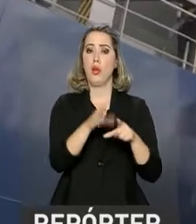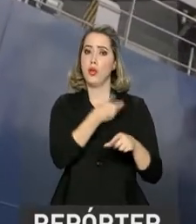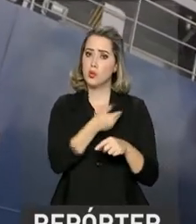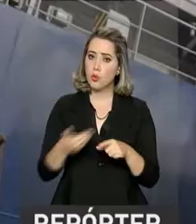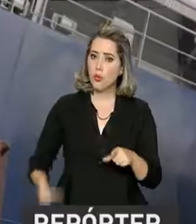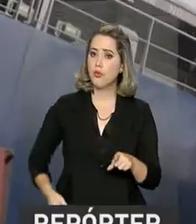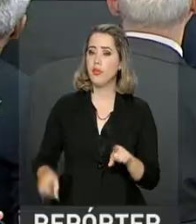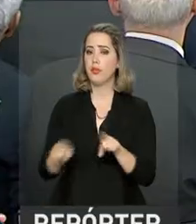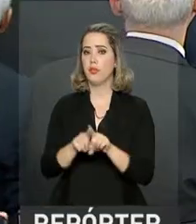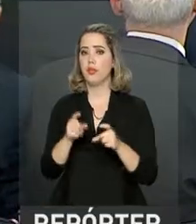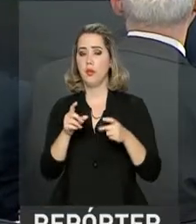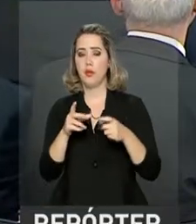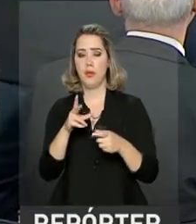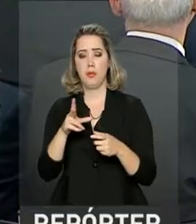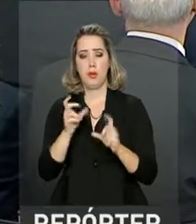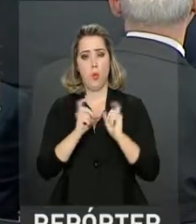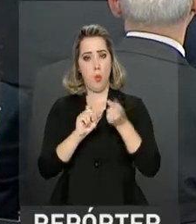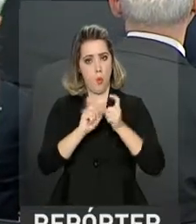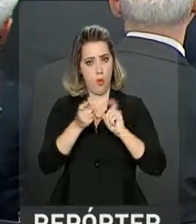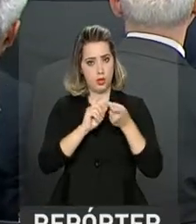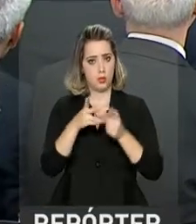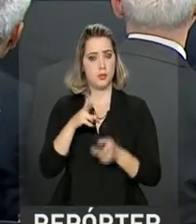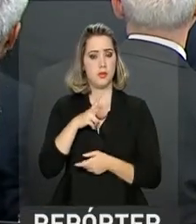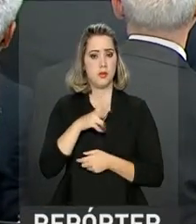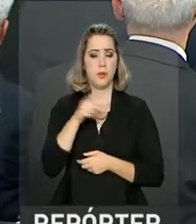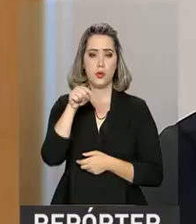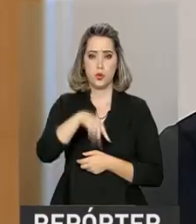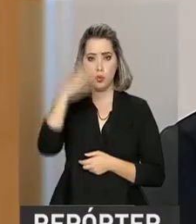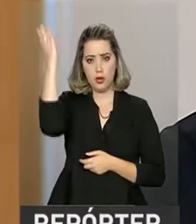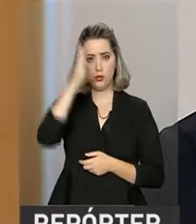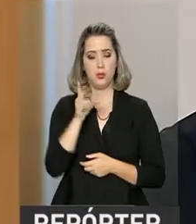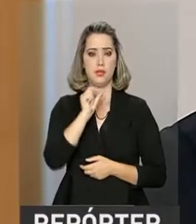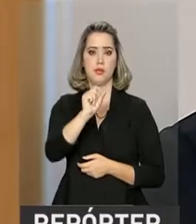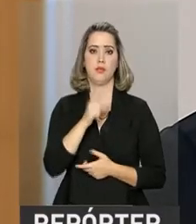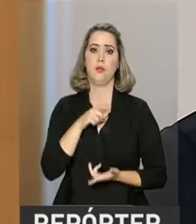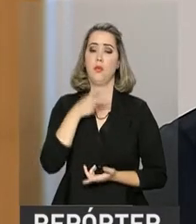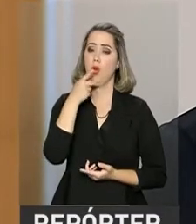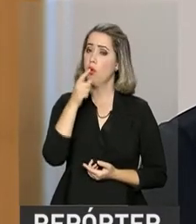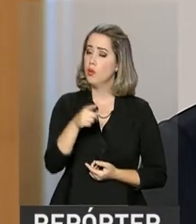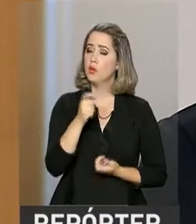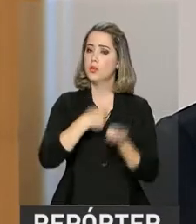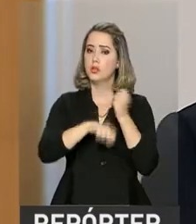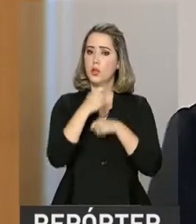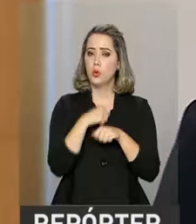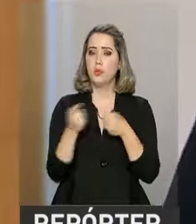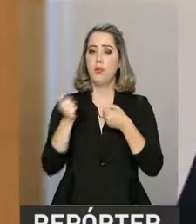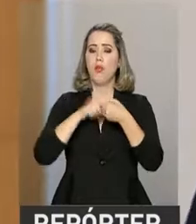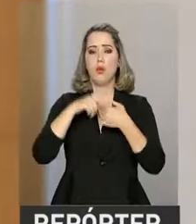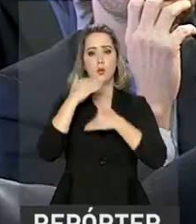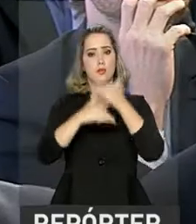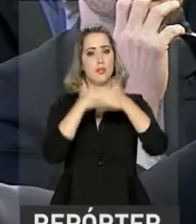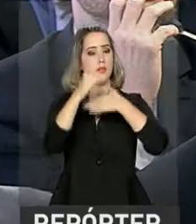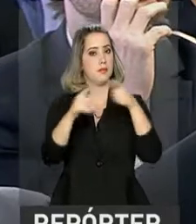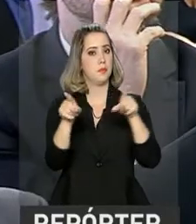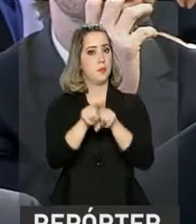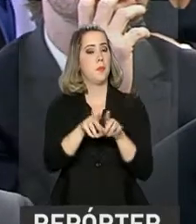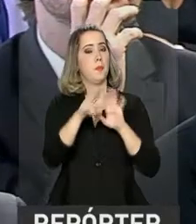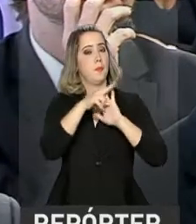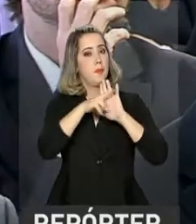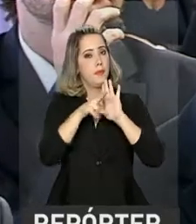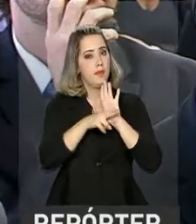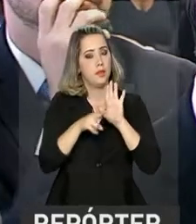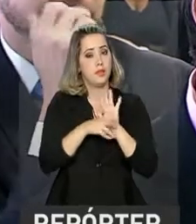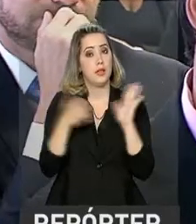brasileiros na cerimônia o presidente ressaltou que a economia dá sinais de crescimento e as regras implementadas